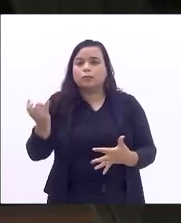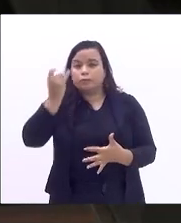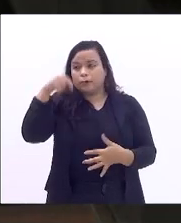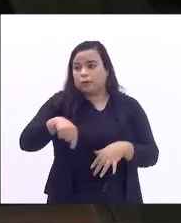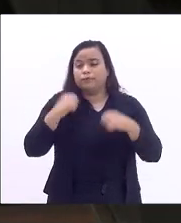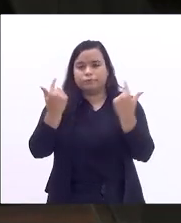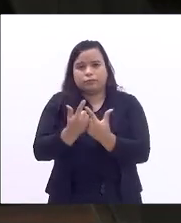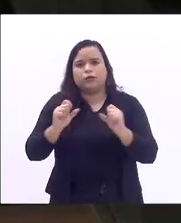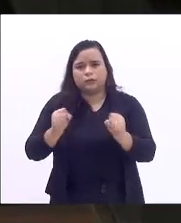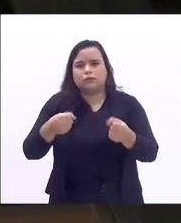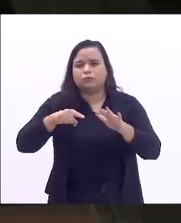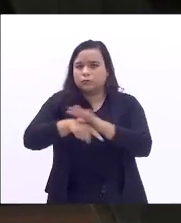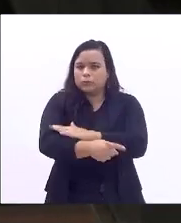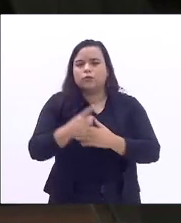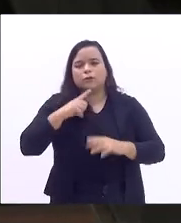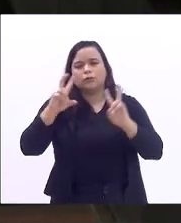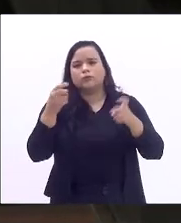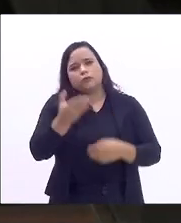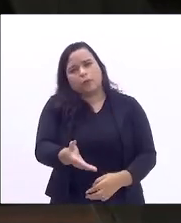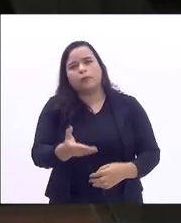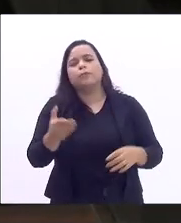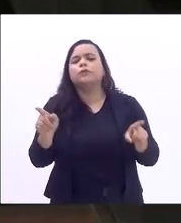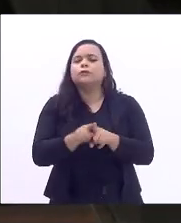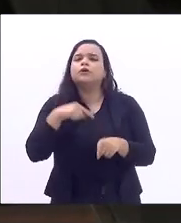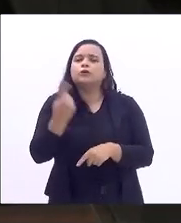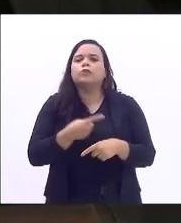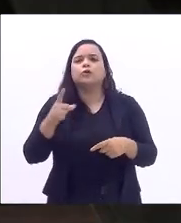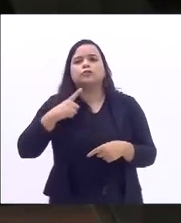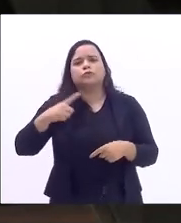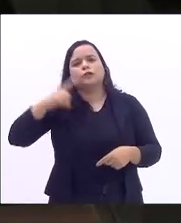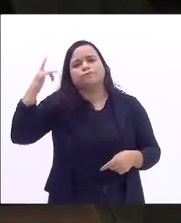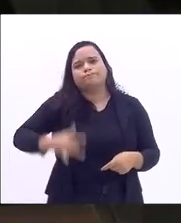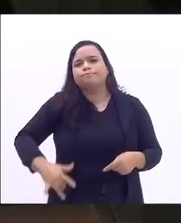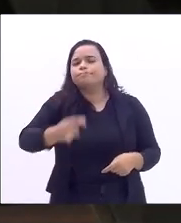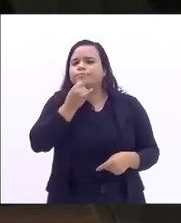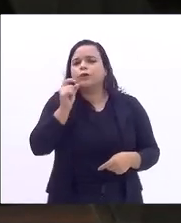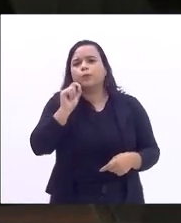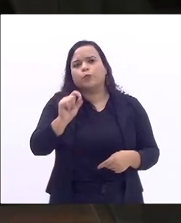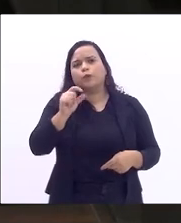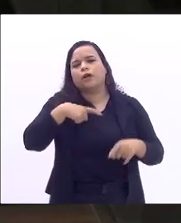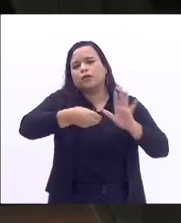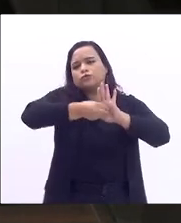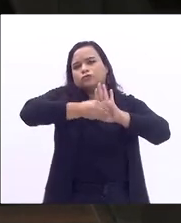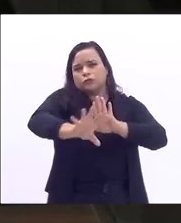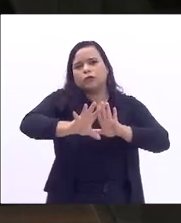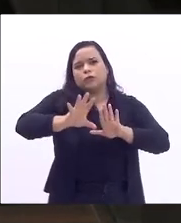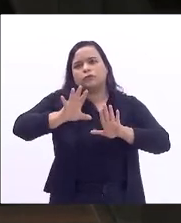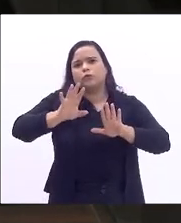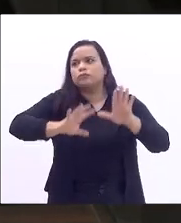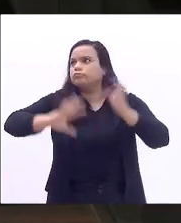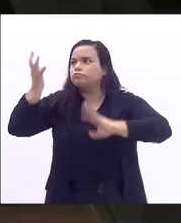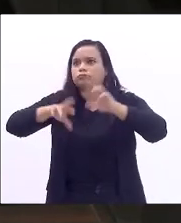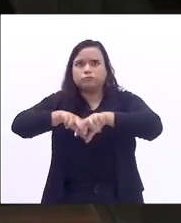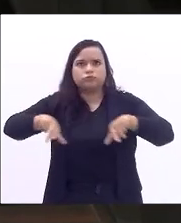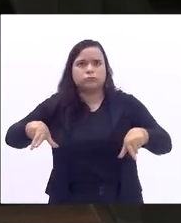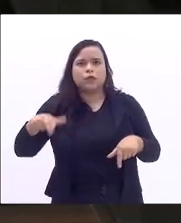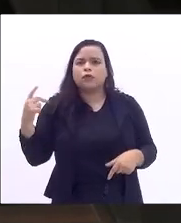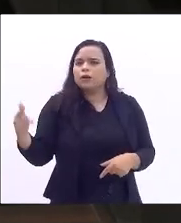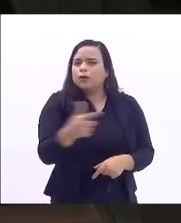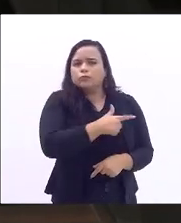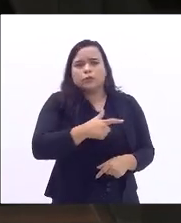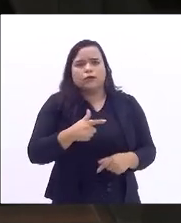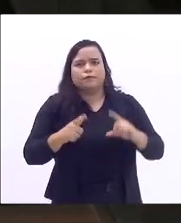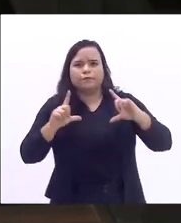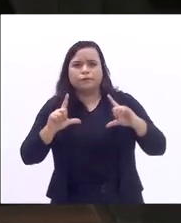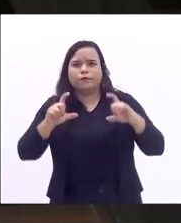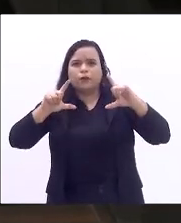de leis se debruce sobre esse tema temos lamentavelmente a indicação de casos em que não houve o